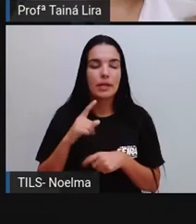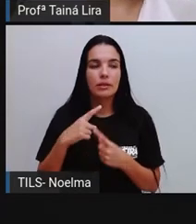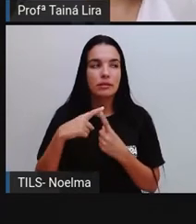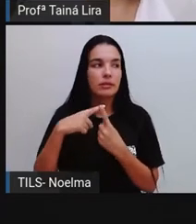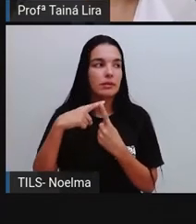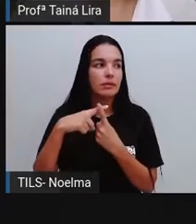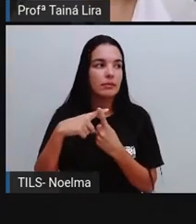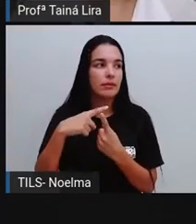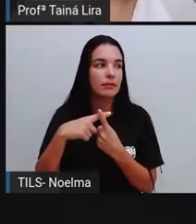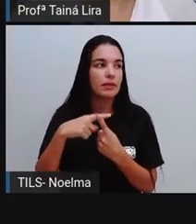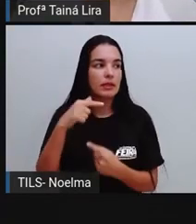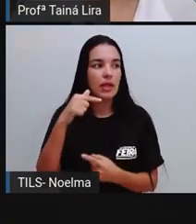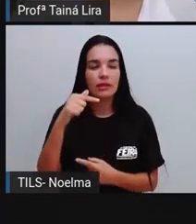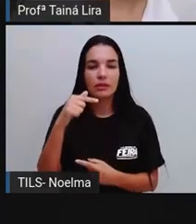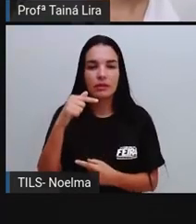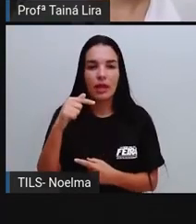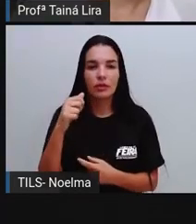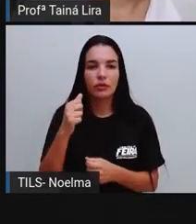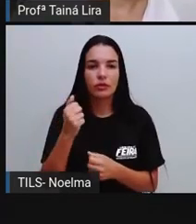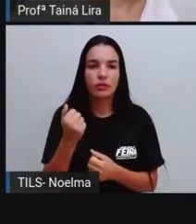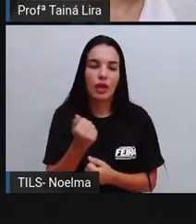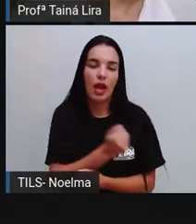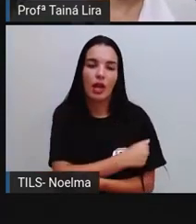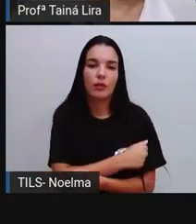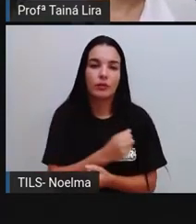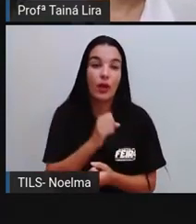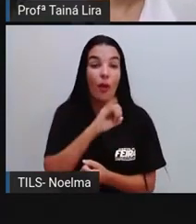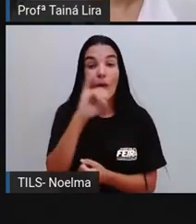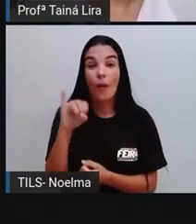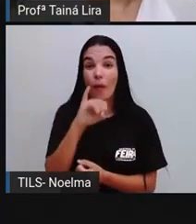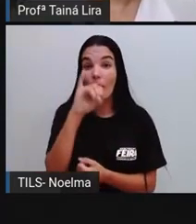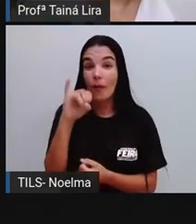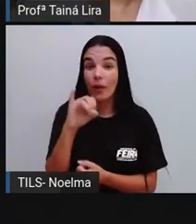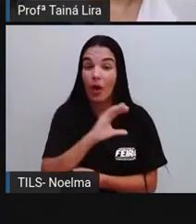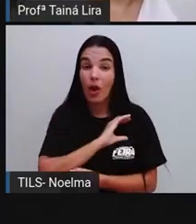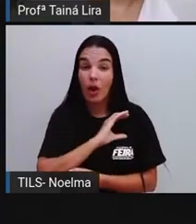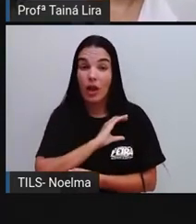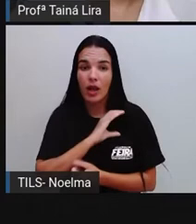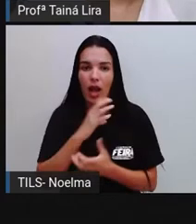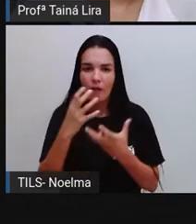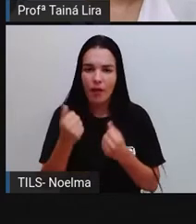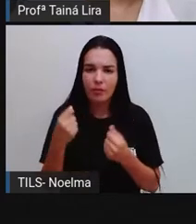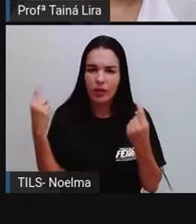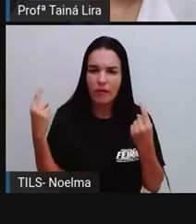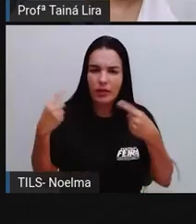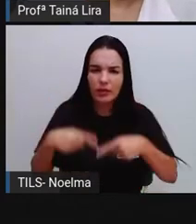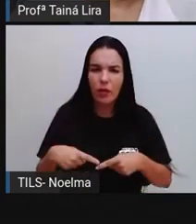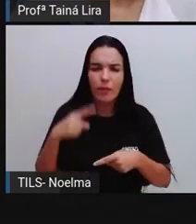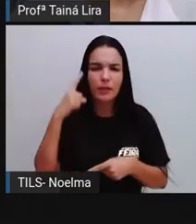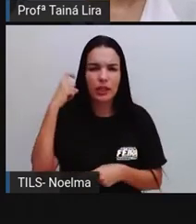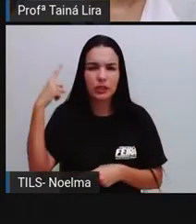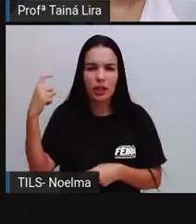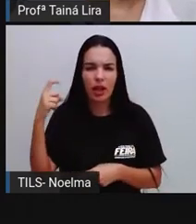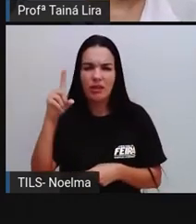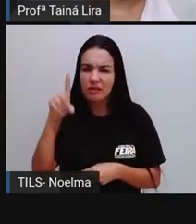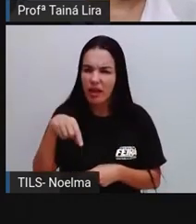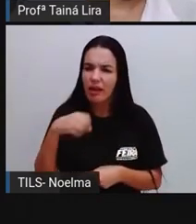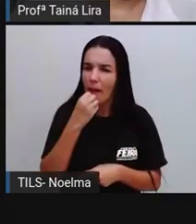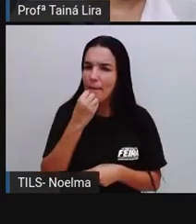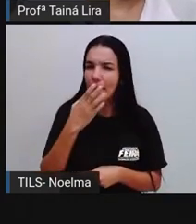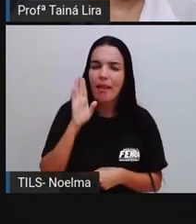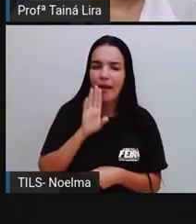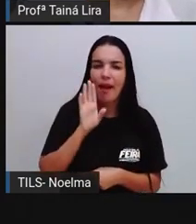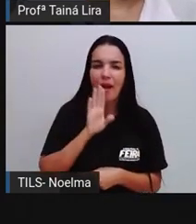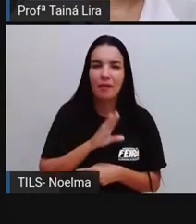Então, vamos ler aqui o convite. Olá, colegas! Vamos realizar uma batalha de sons? Será bem